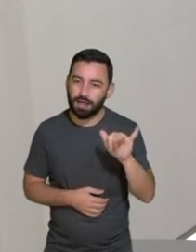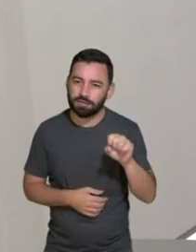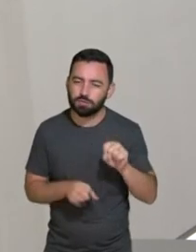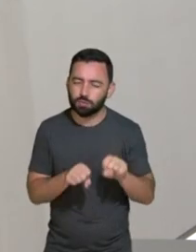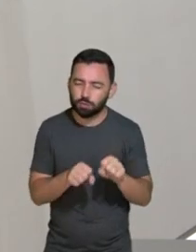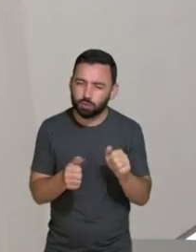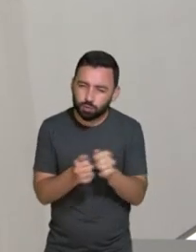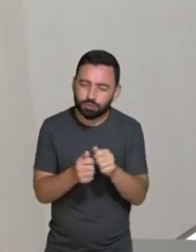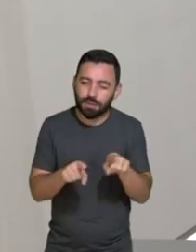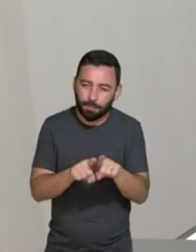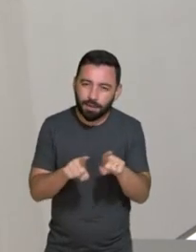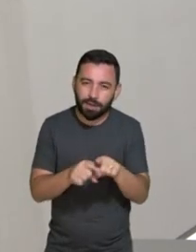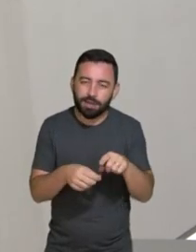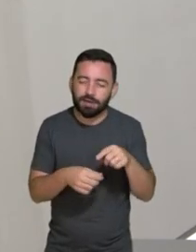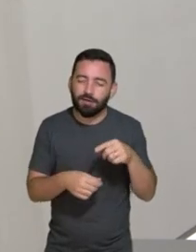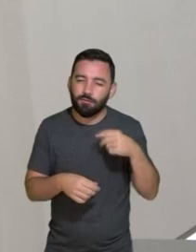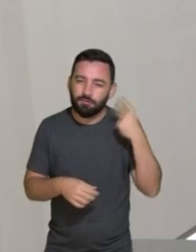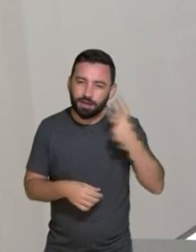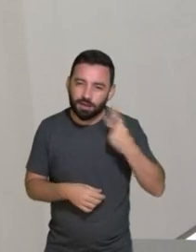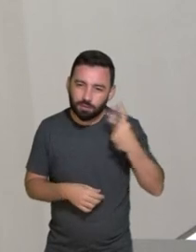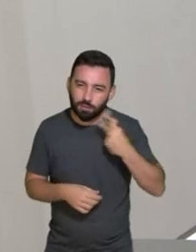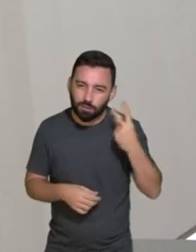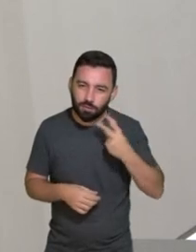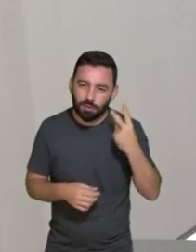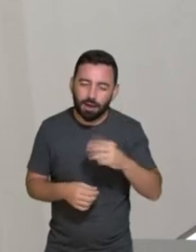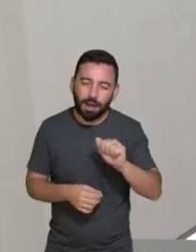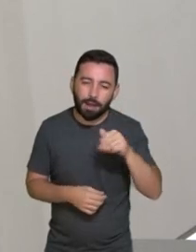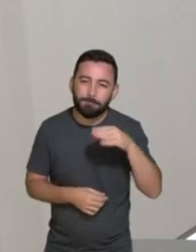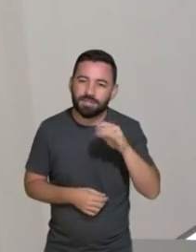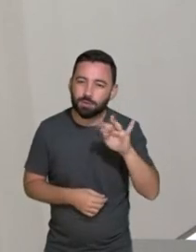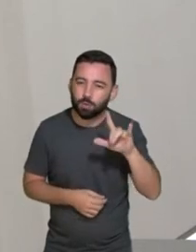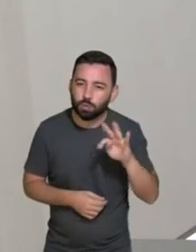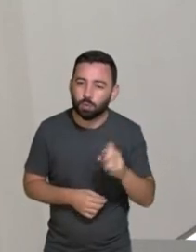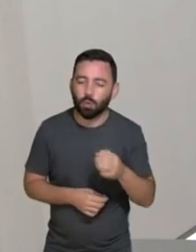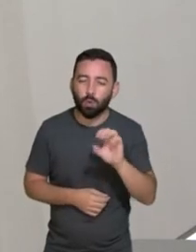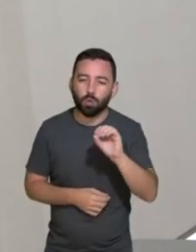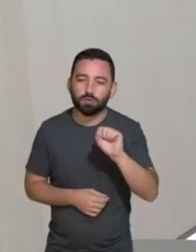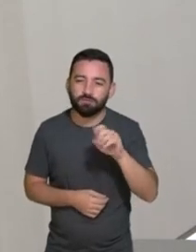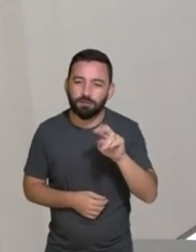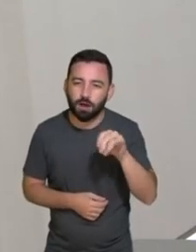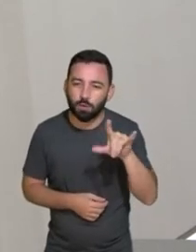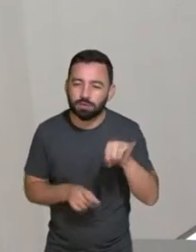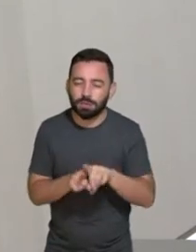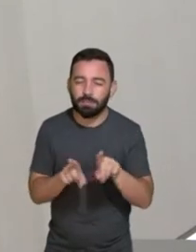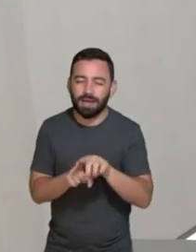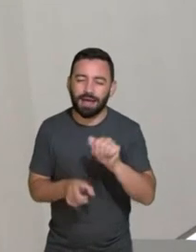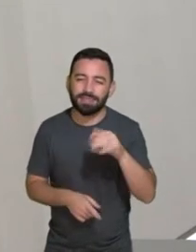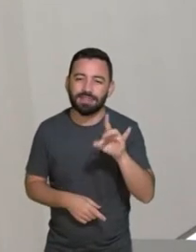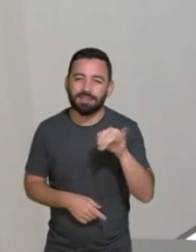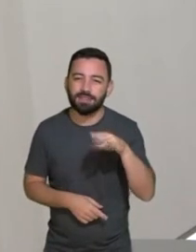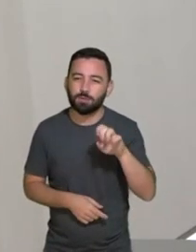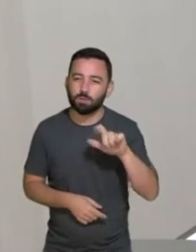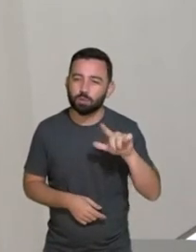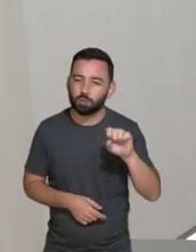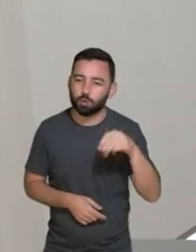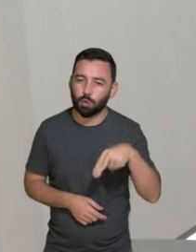município, vereador Hamilton, Osvaldo, Moacir e o Ademilson. Obrigada pela